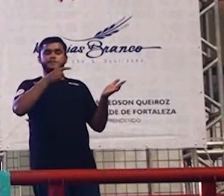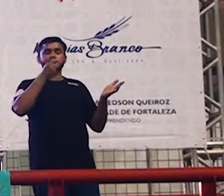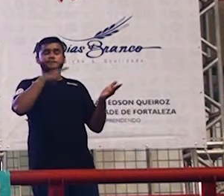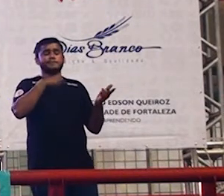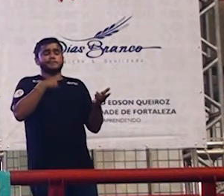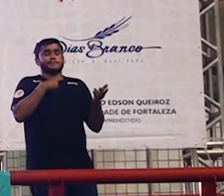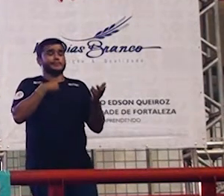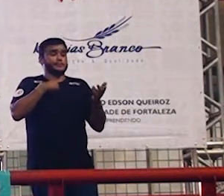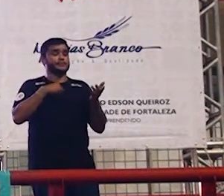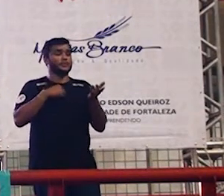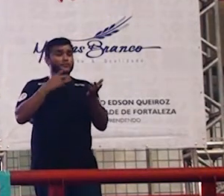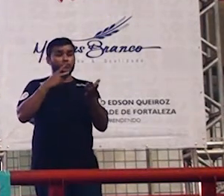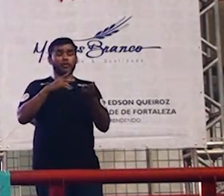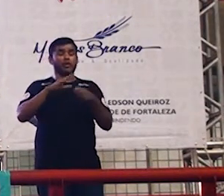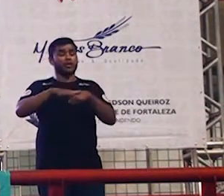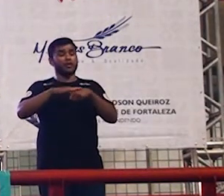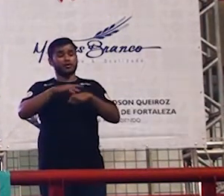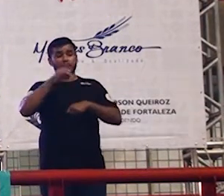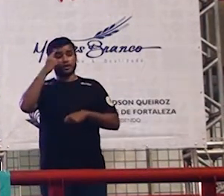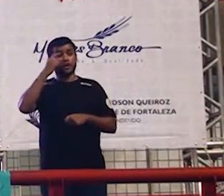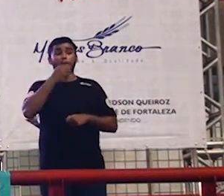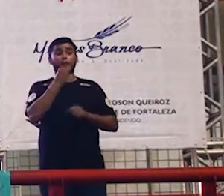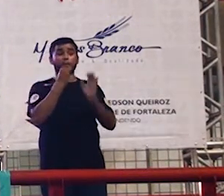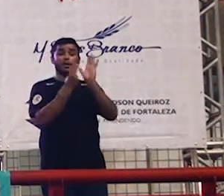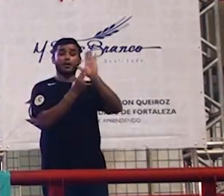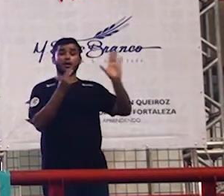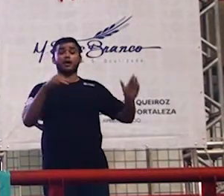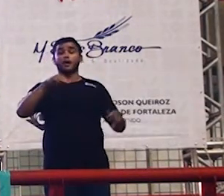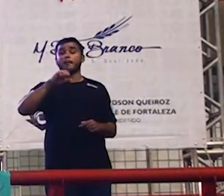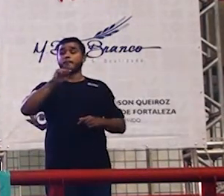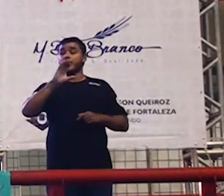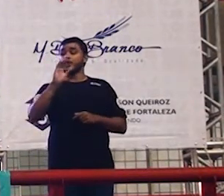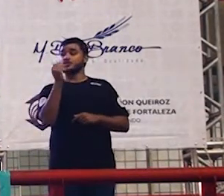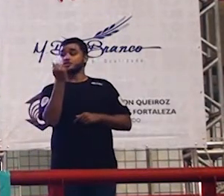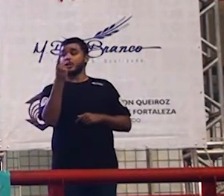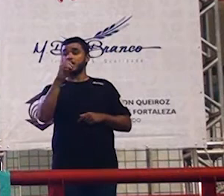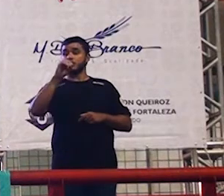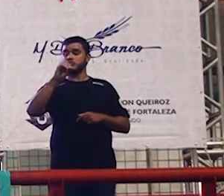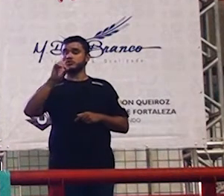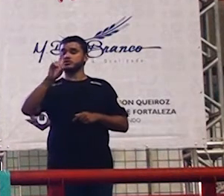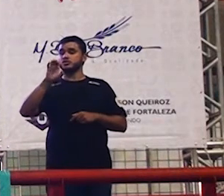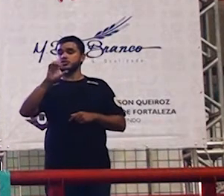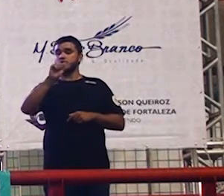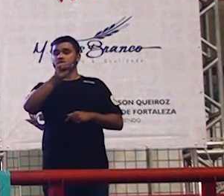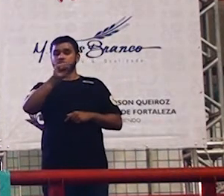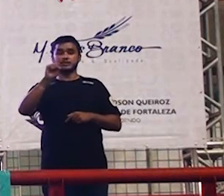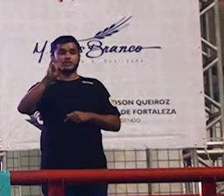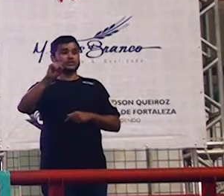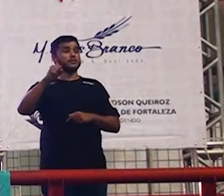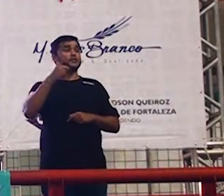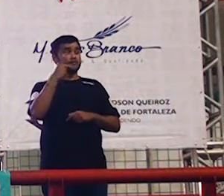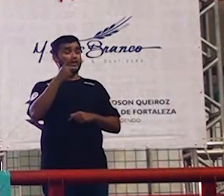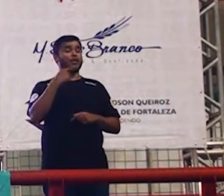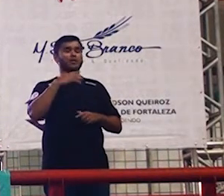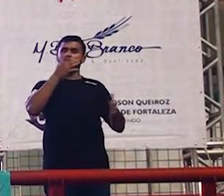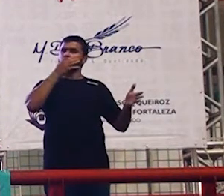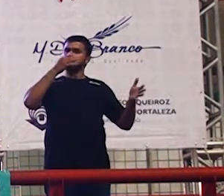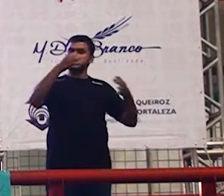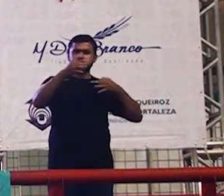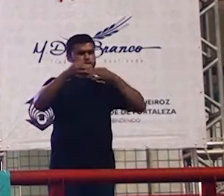mais utilizada pelo Machado de Assis para fazer as críticas à sociedade carioca da época era a